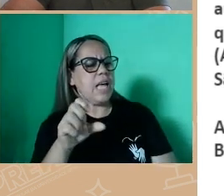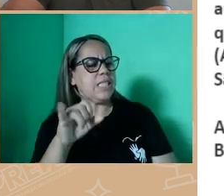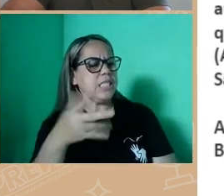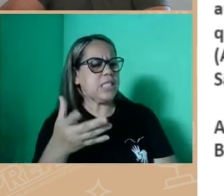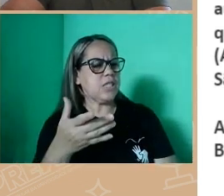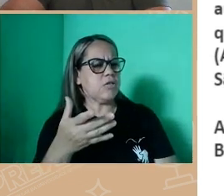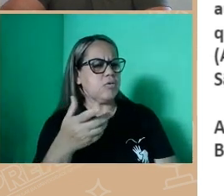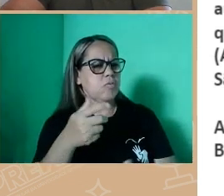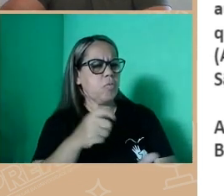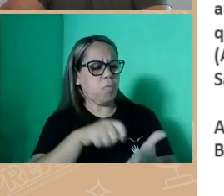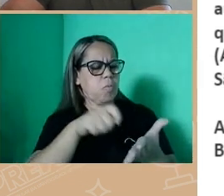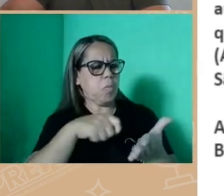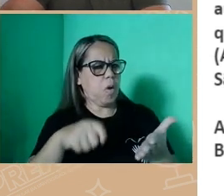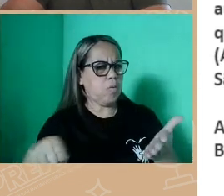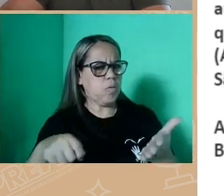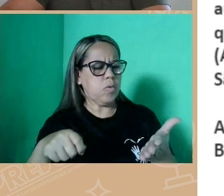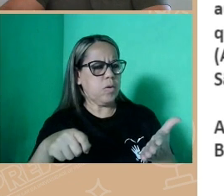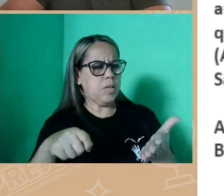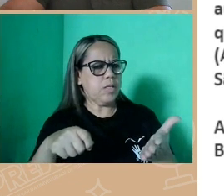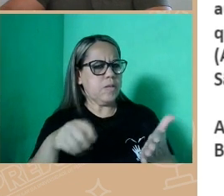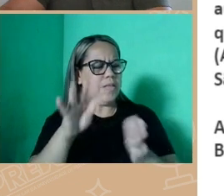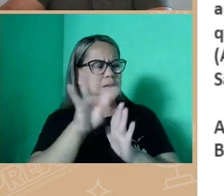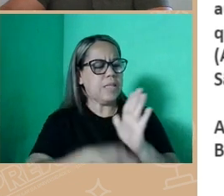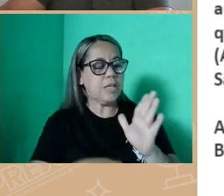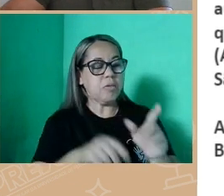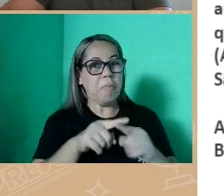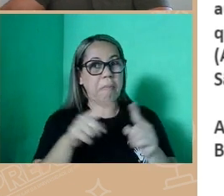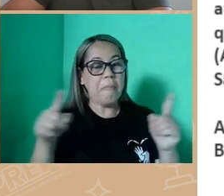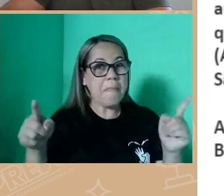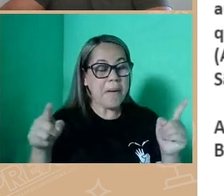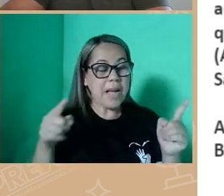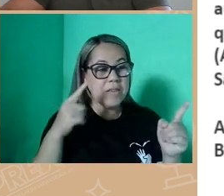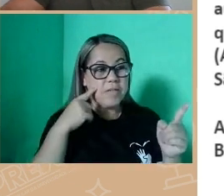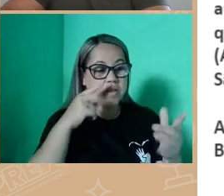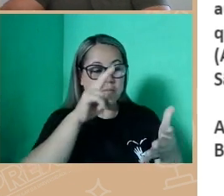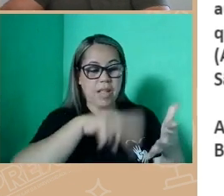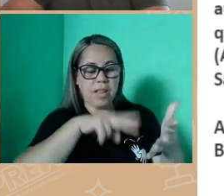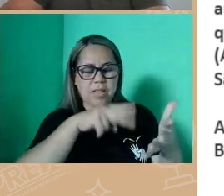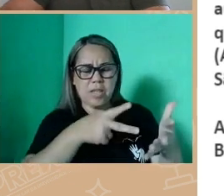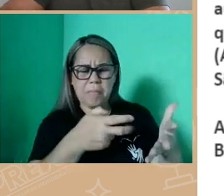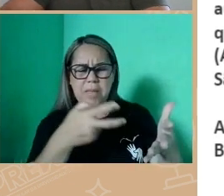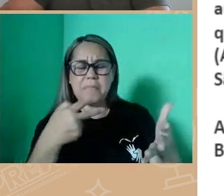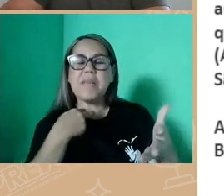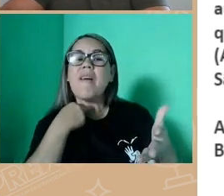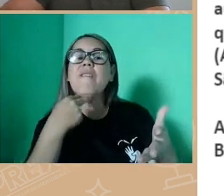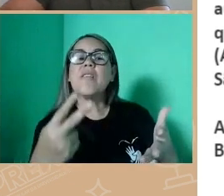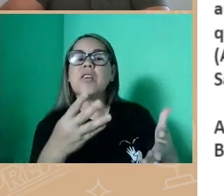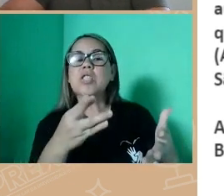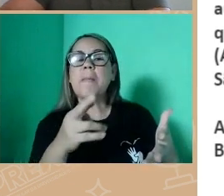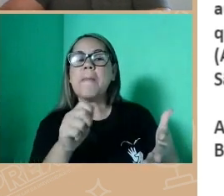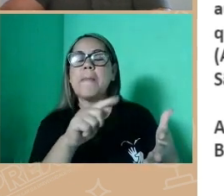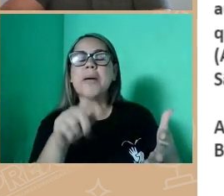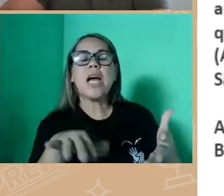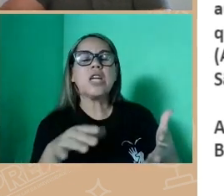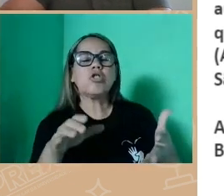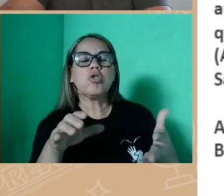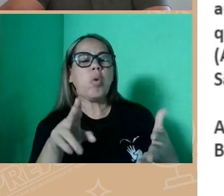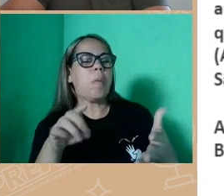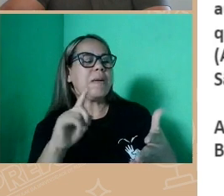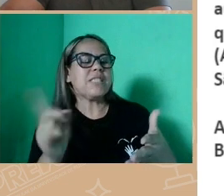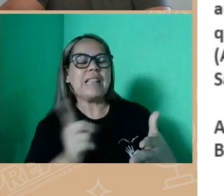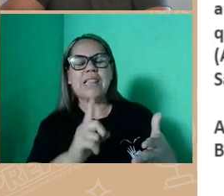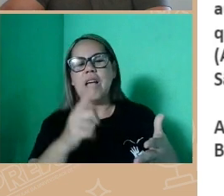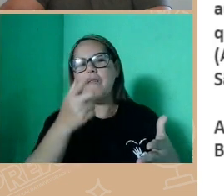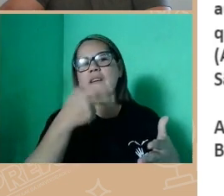trecho lido nós podemos perceber a voz de Brascubas que é o narrador personagem não a voz de Machado de Assis